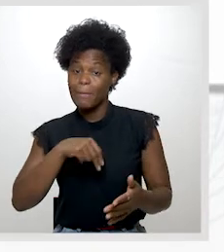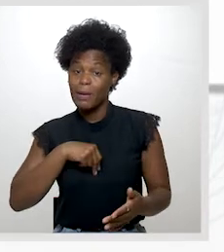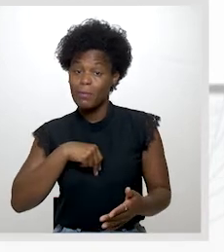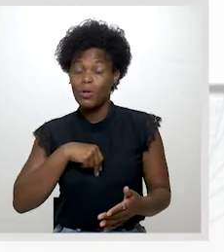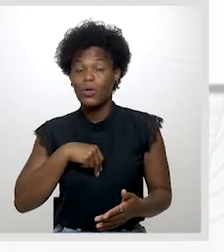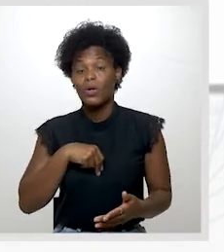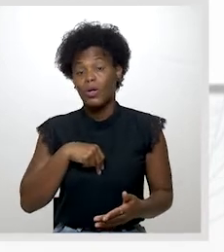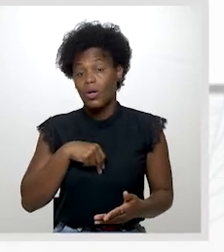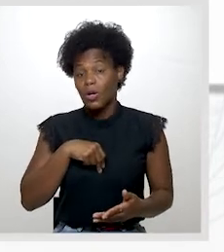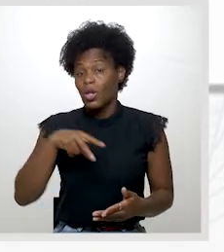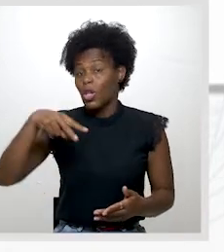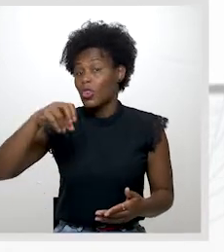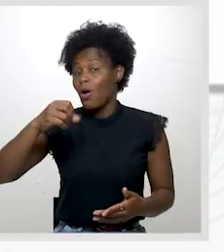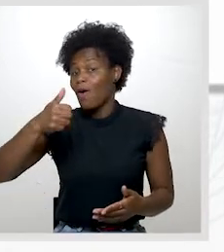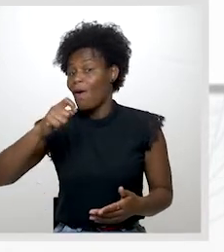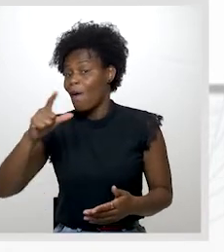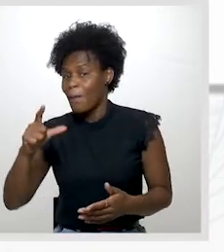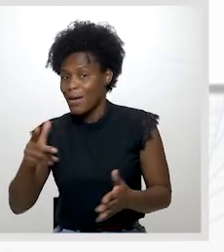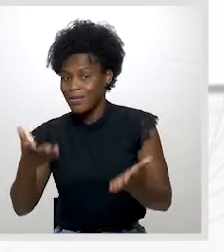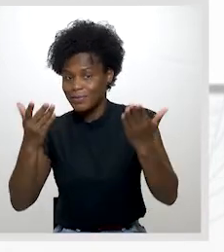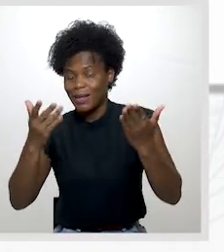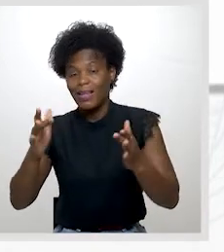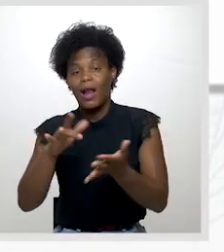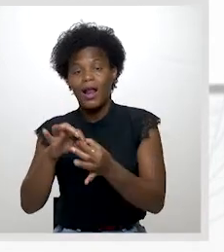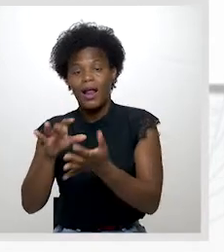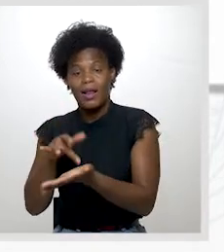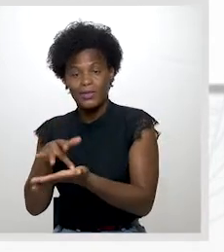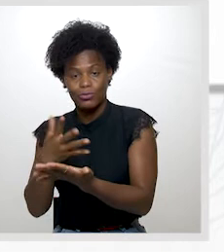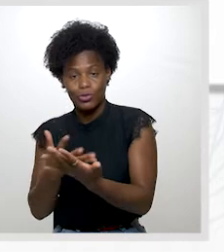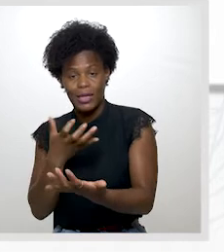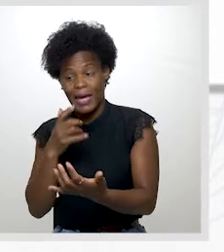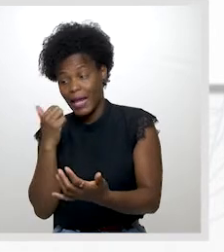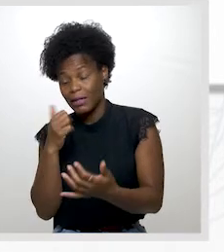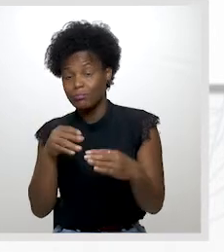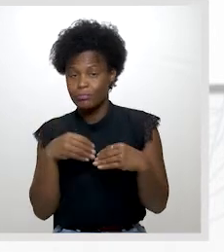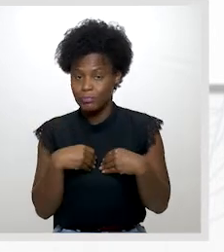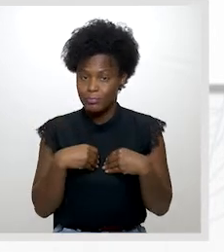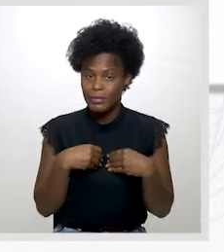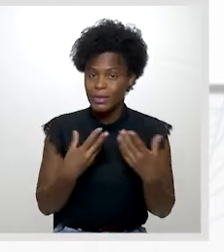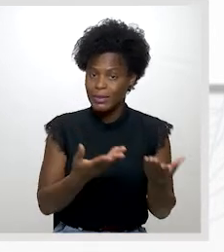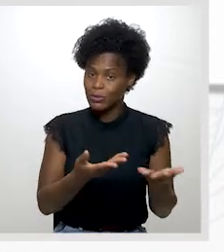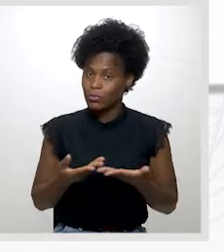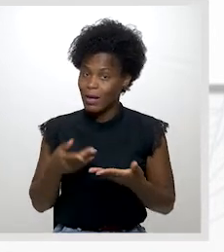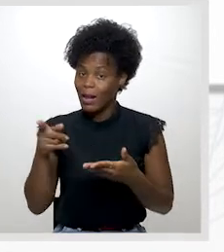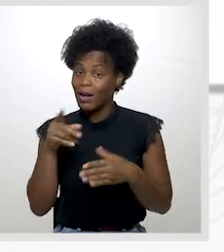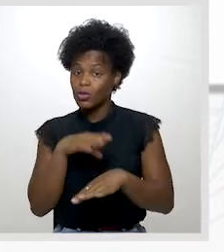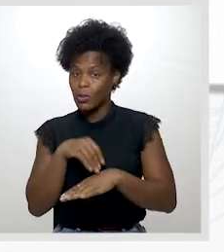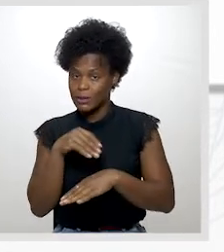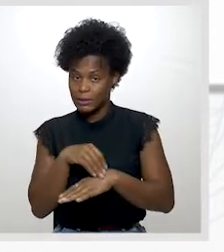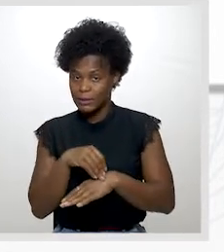o Prémio Nobel da Literatura, distinguido, o prémio esse que ele recebeu na